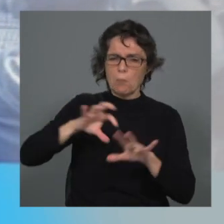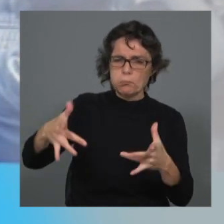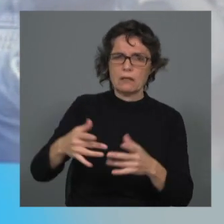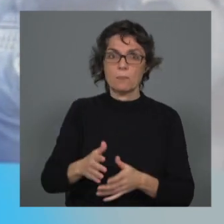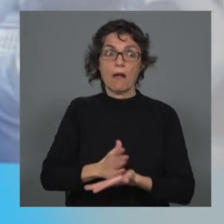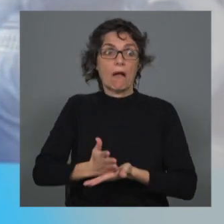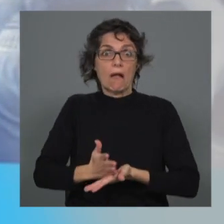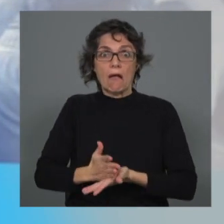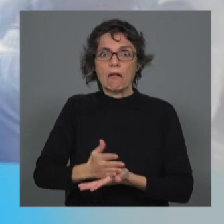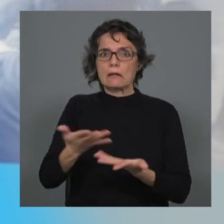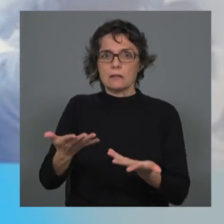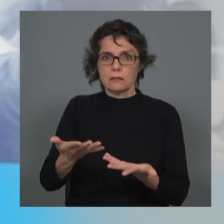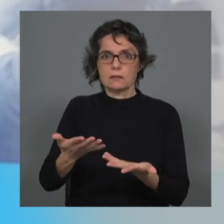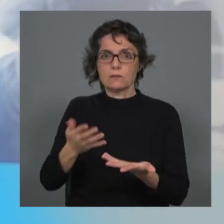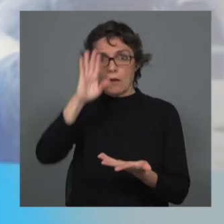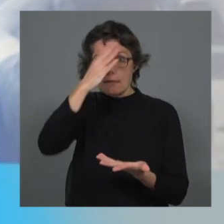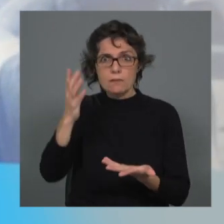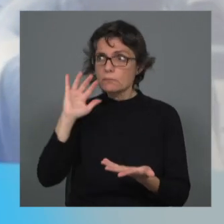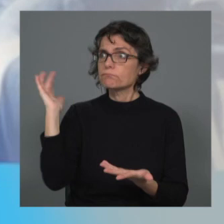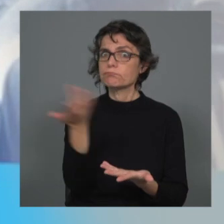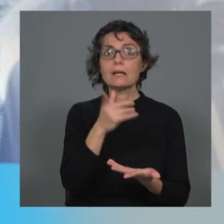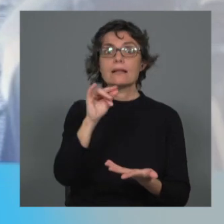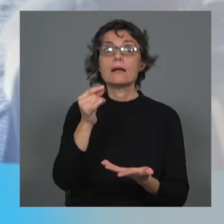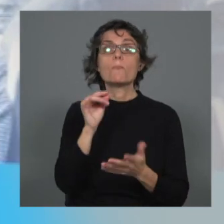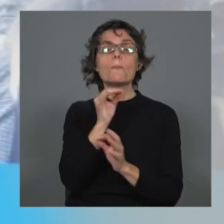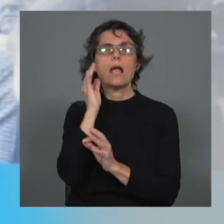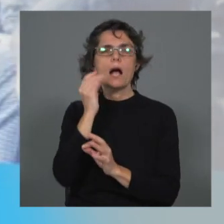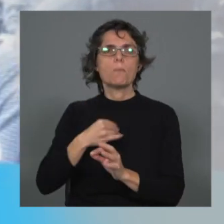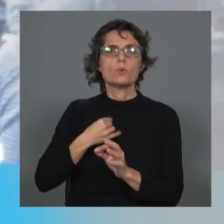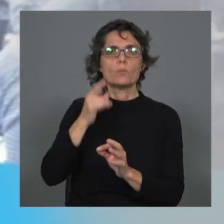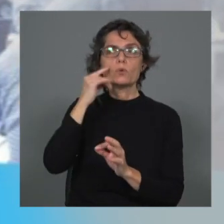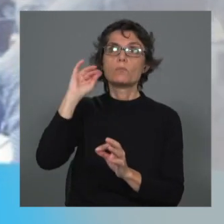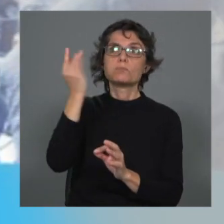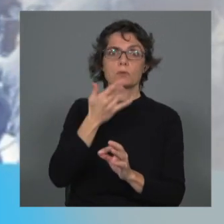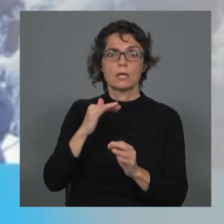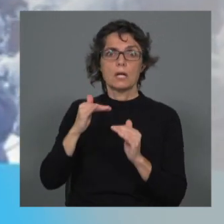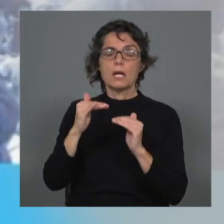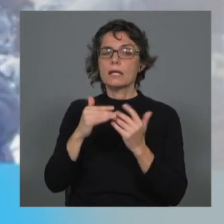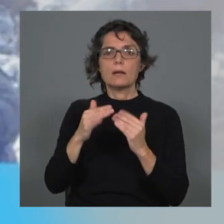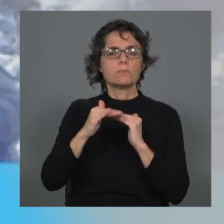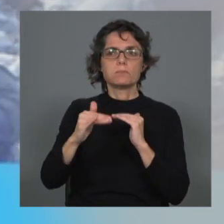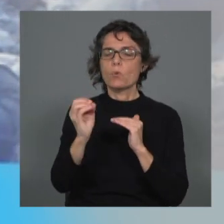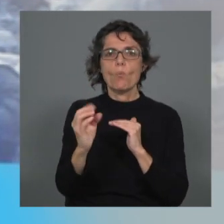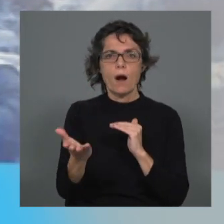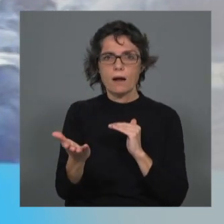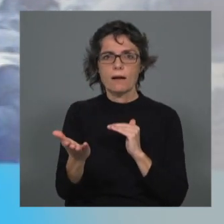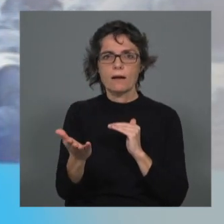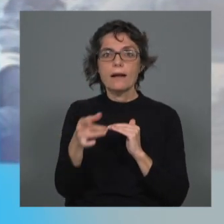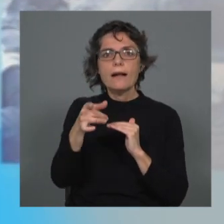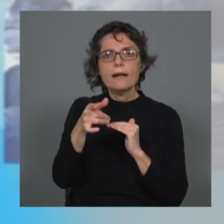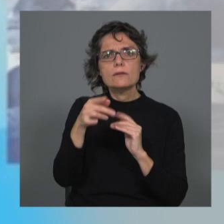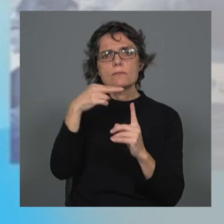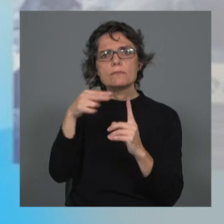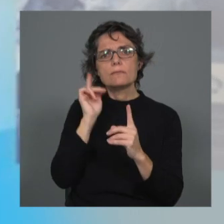de insustentabilidade ambiental. Esta questão é uma questão